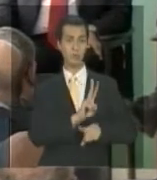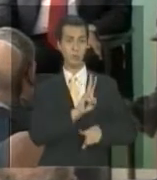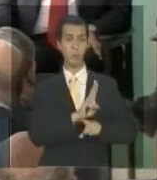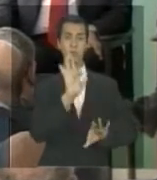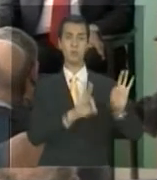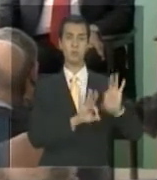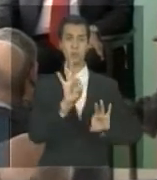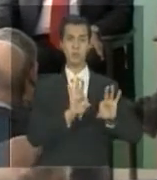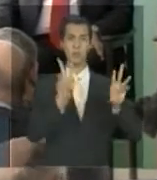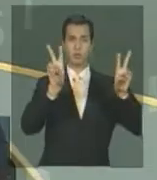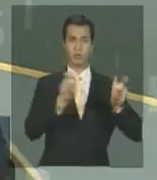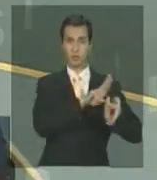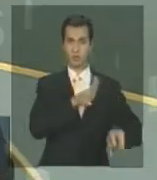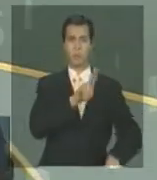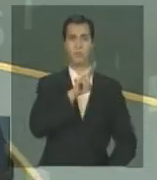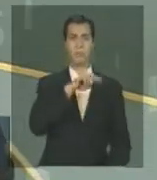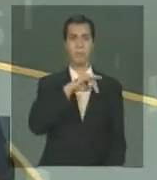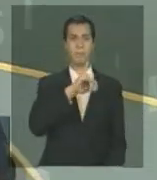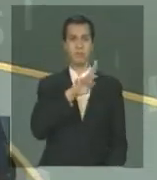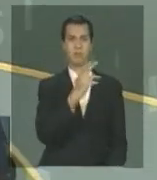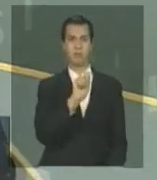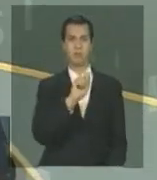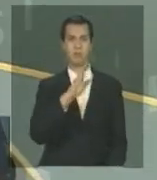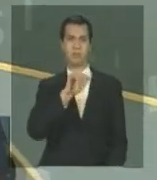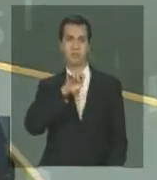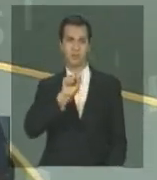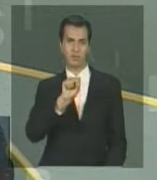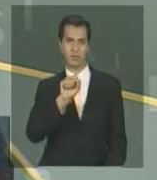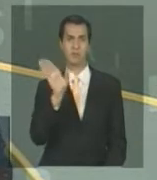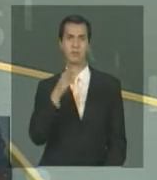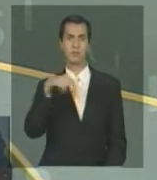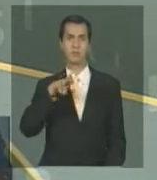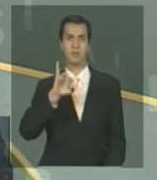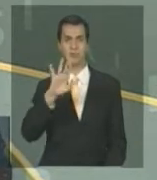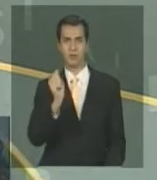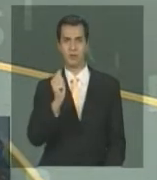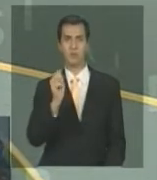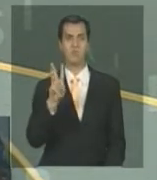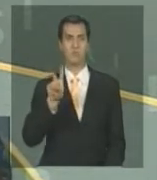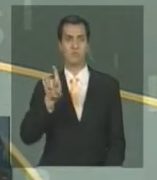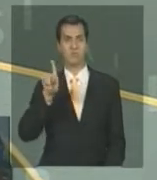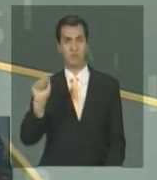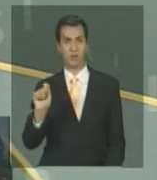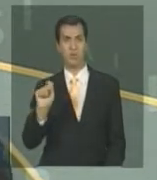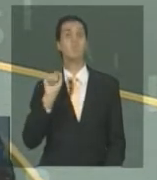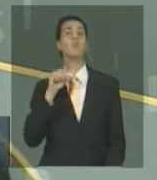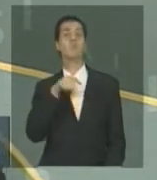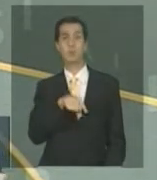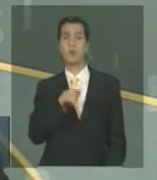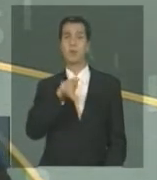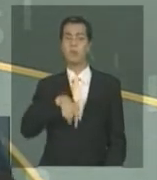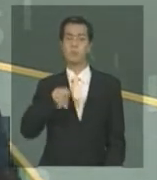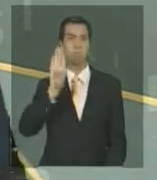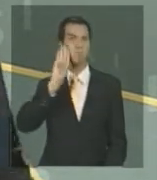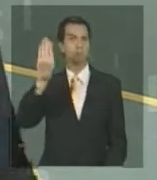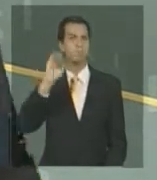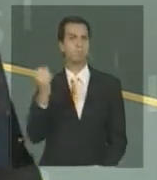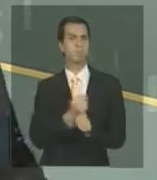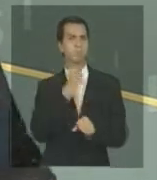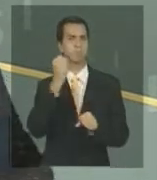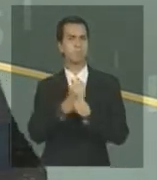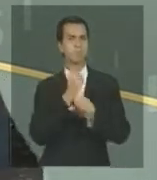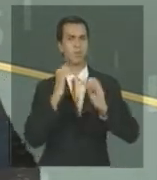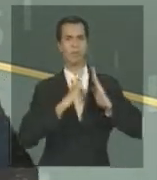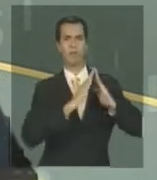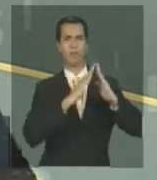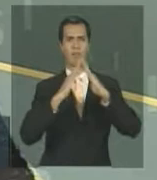importante programa de construção de moradias da história recente do Brasil. O ministro